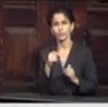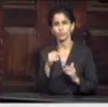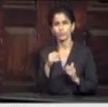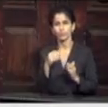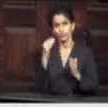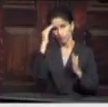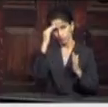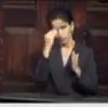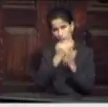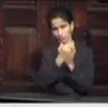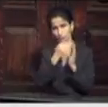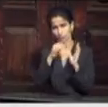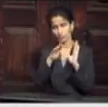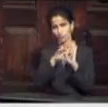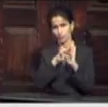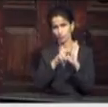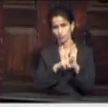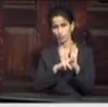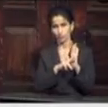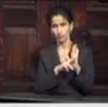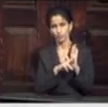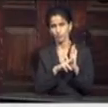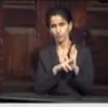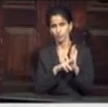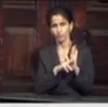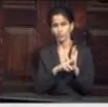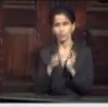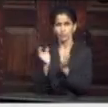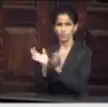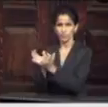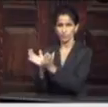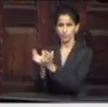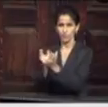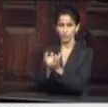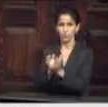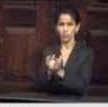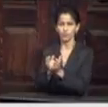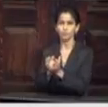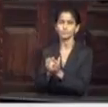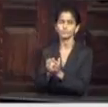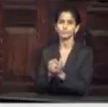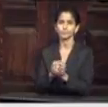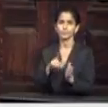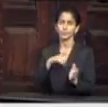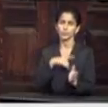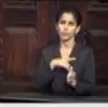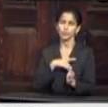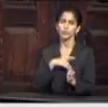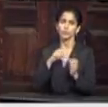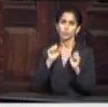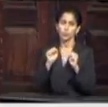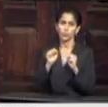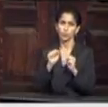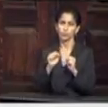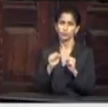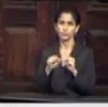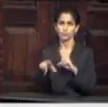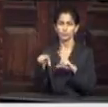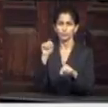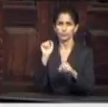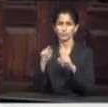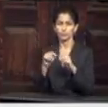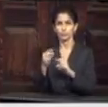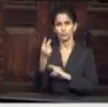as seguintes normas. Cada bancada terá direito a destaques na proporção